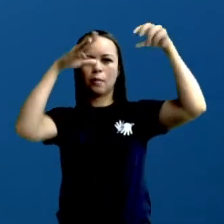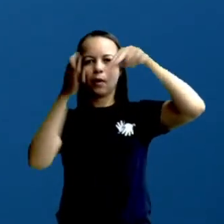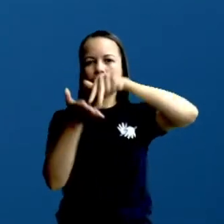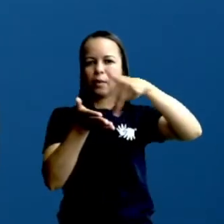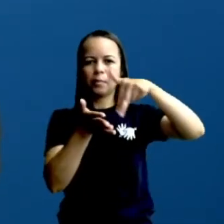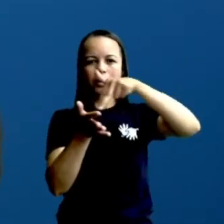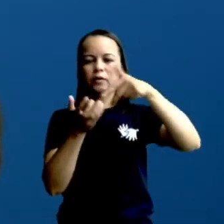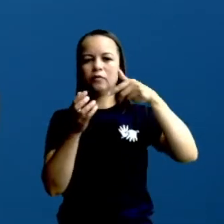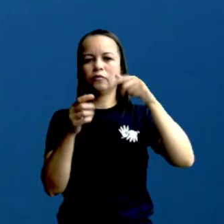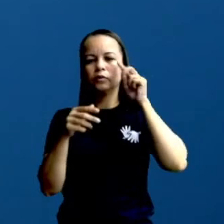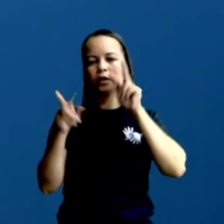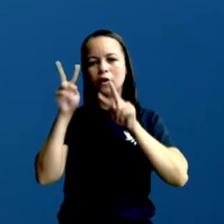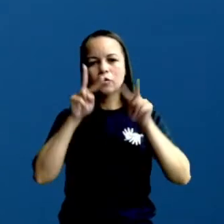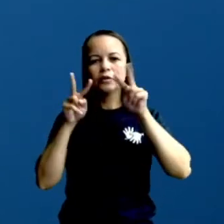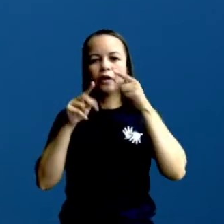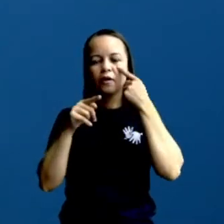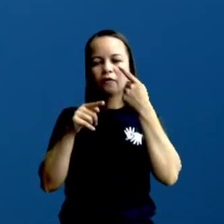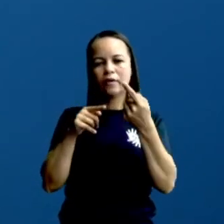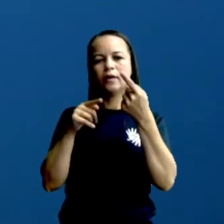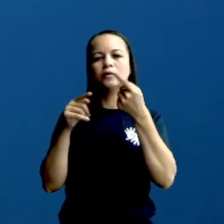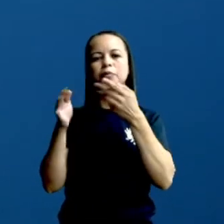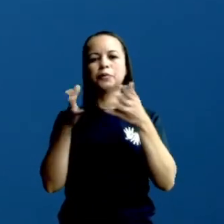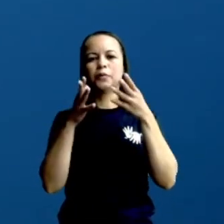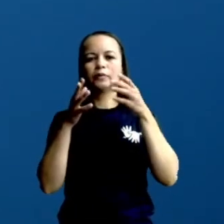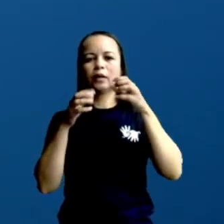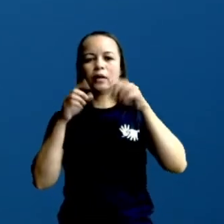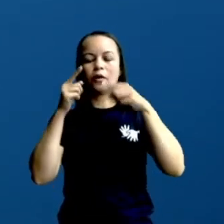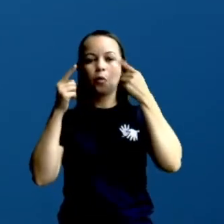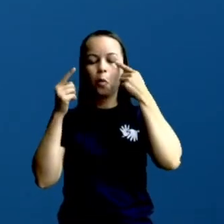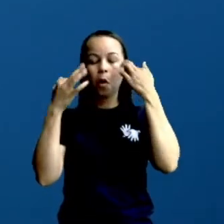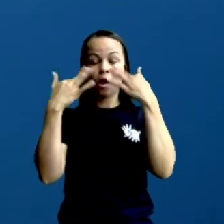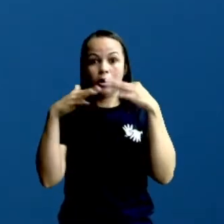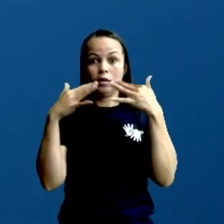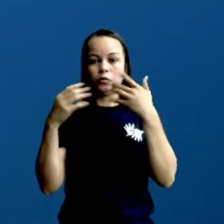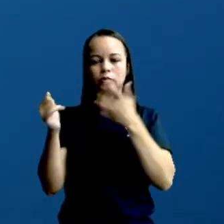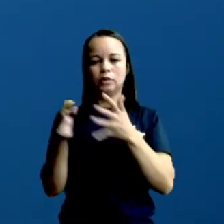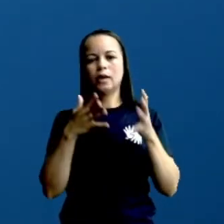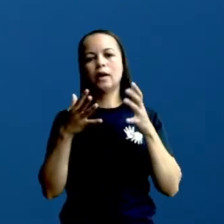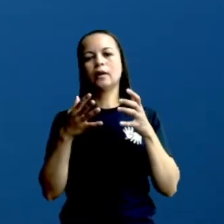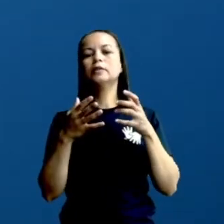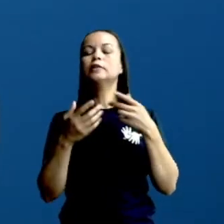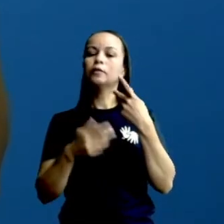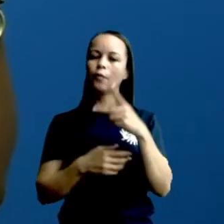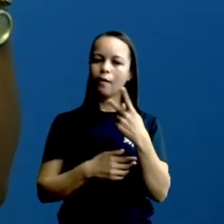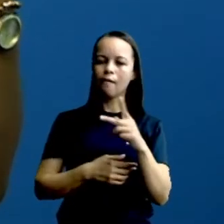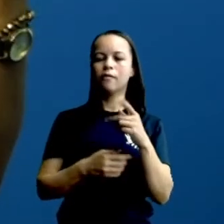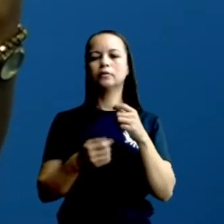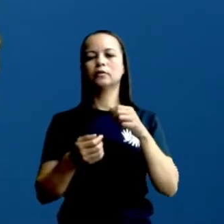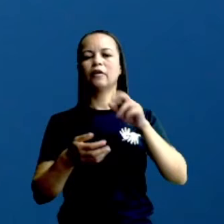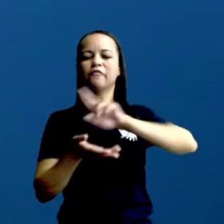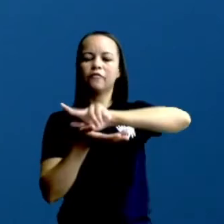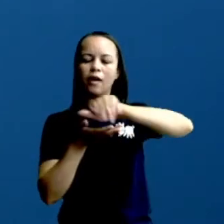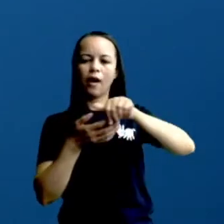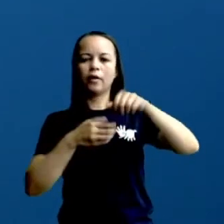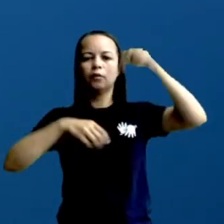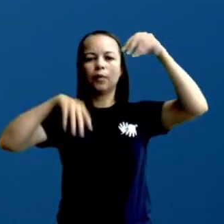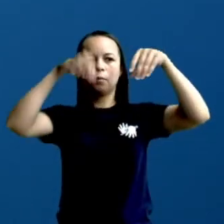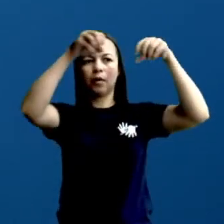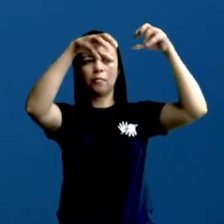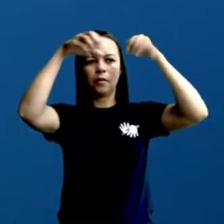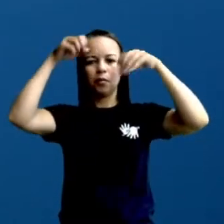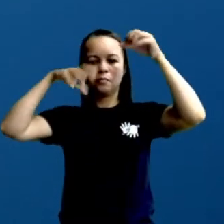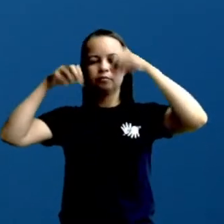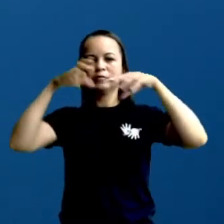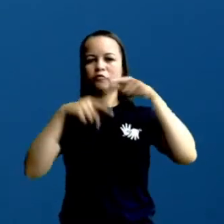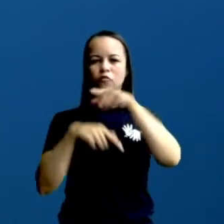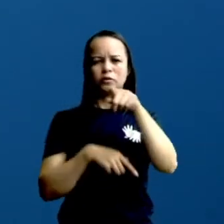pronto, é essa sensação de poluição luminosa que a gente está falando. É essa sensação de que são muitas luzes lhe afetando, do qual você